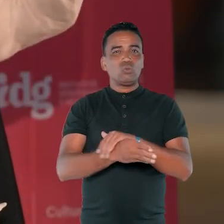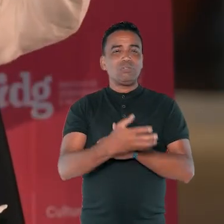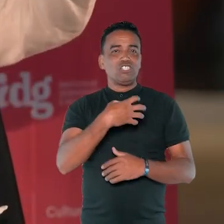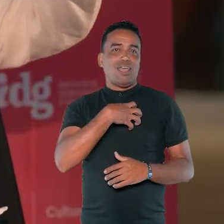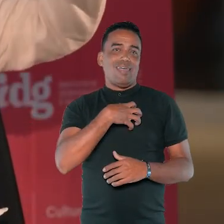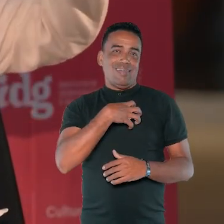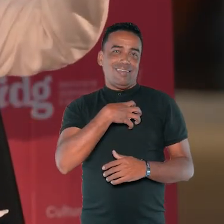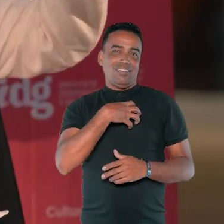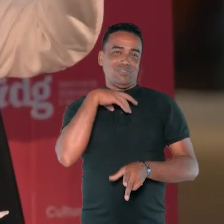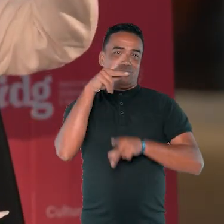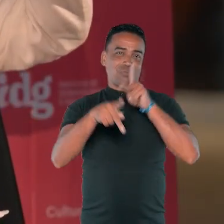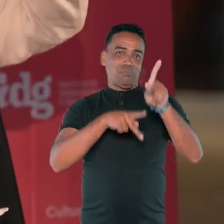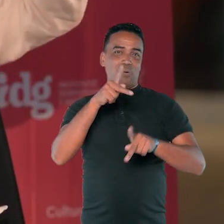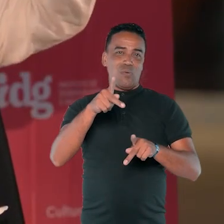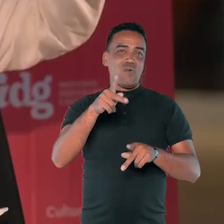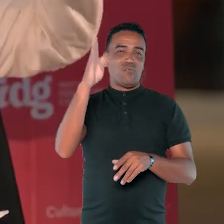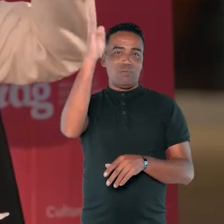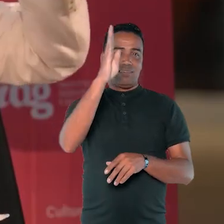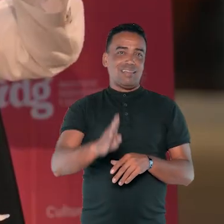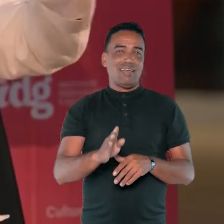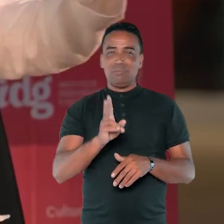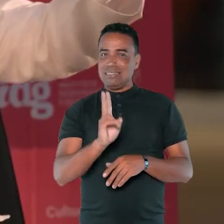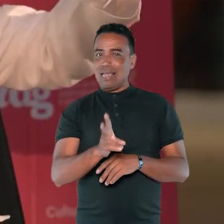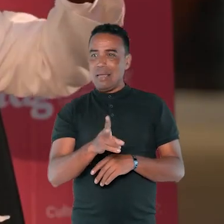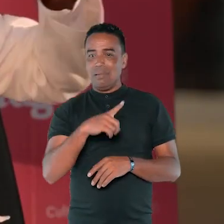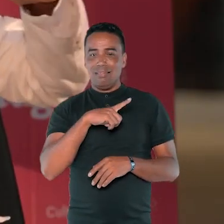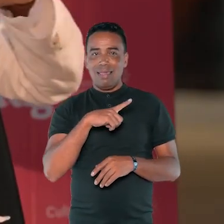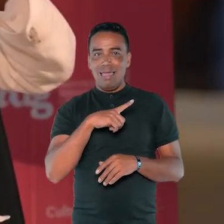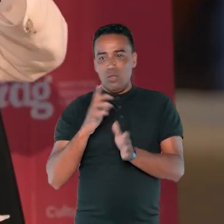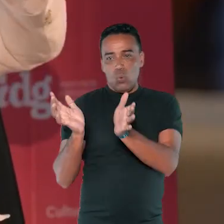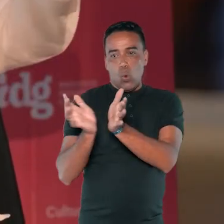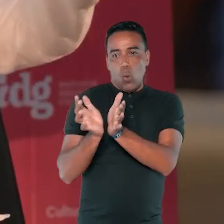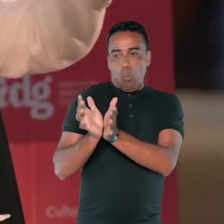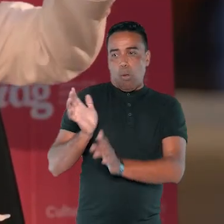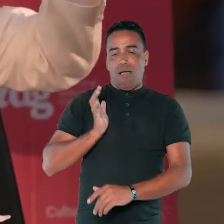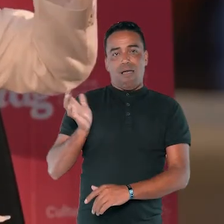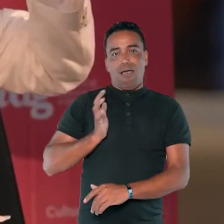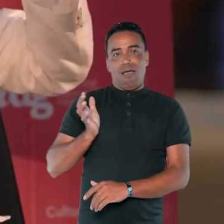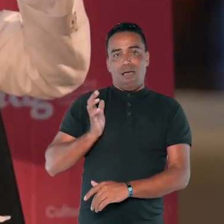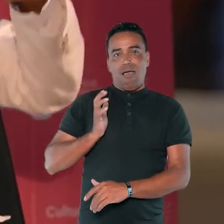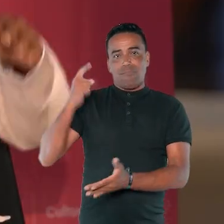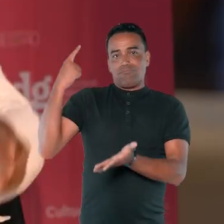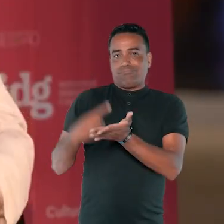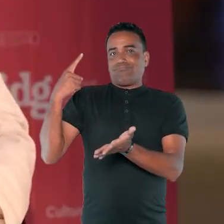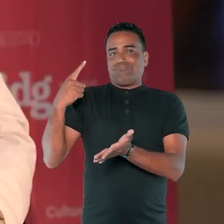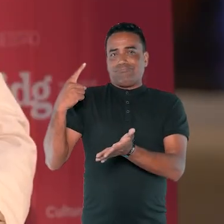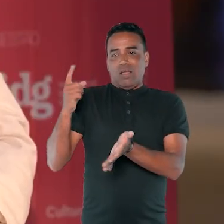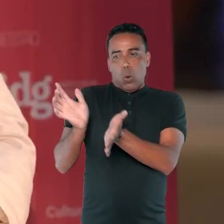Sempre tem um trato ali entre as elites, né? E